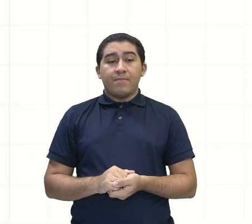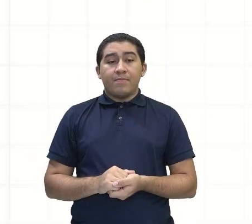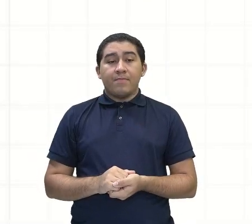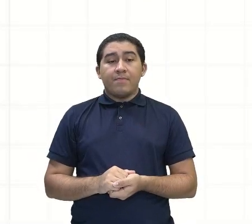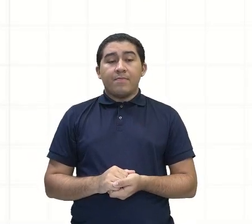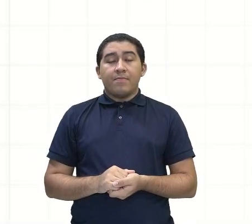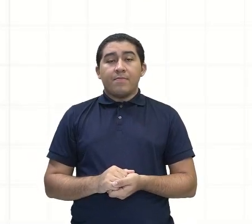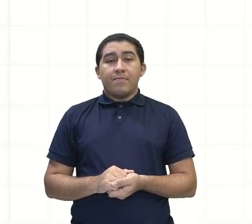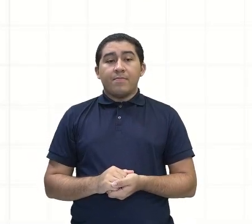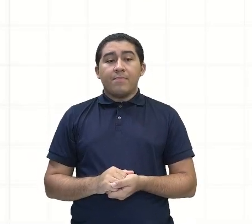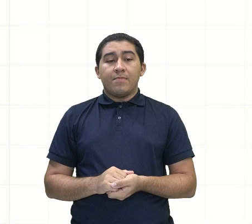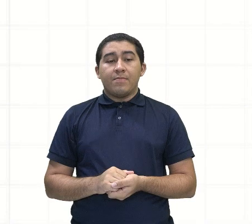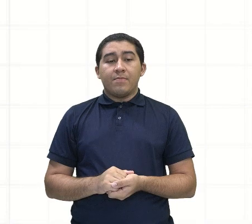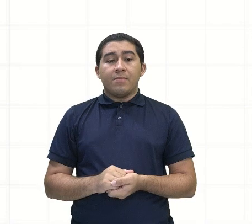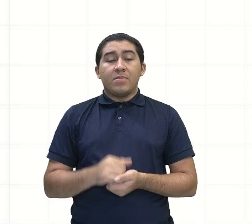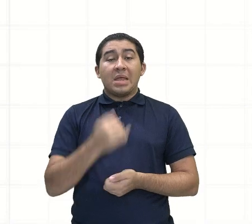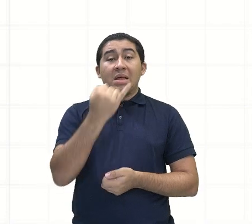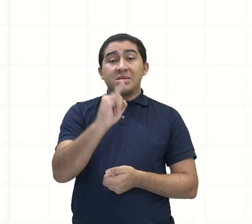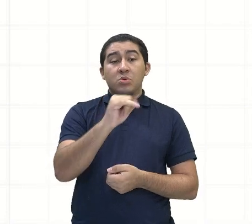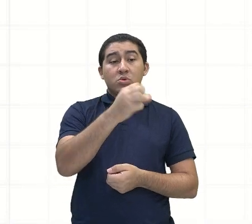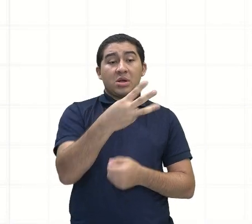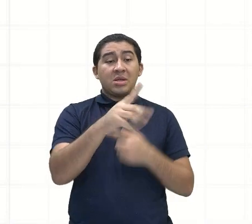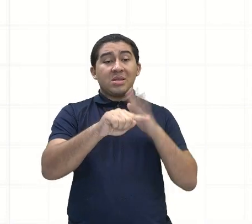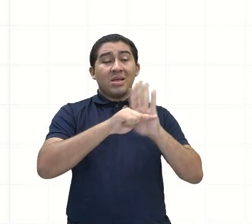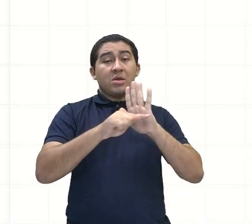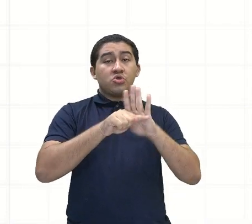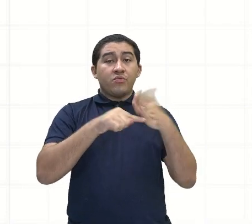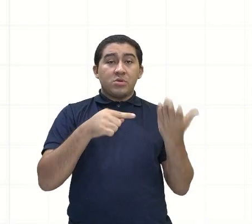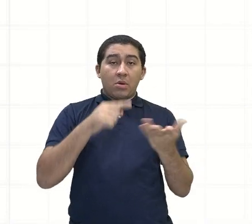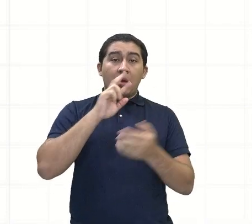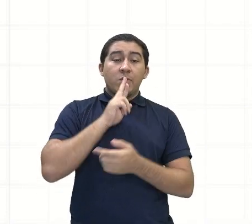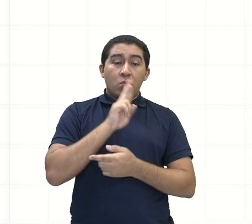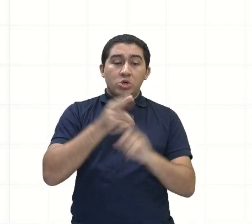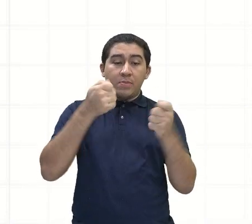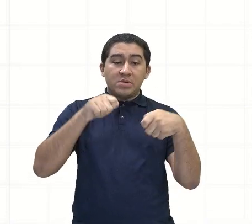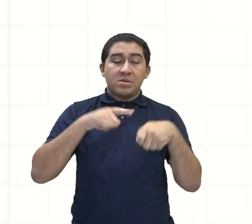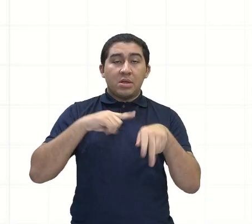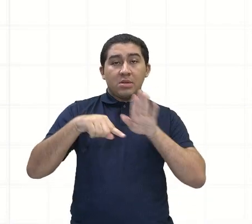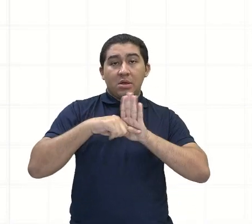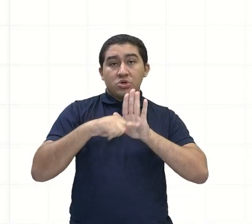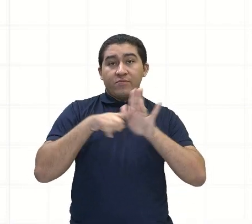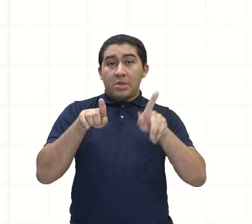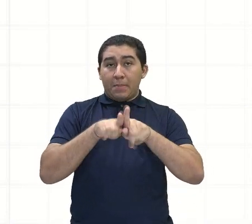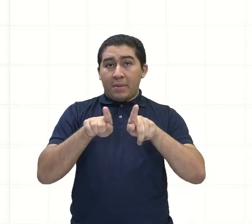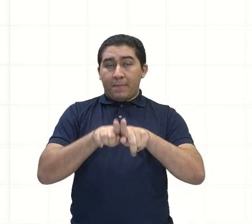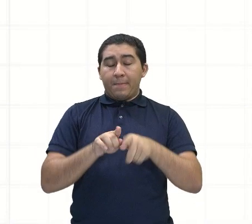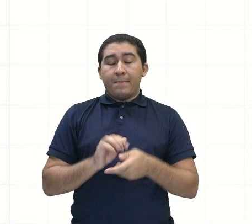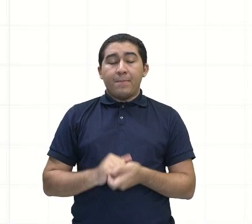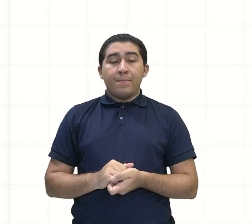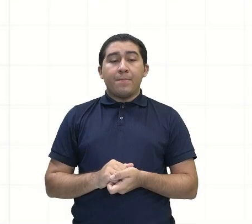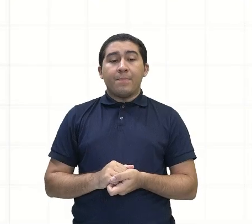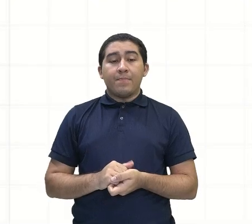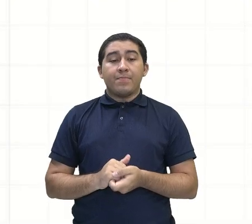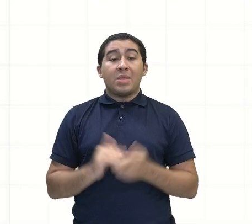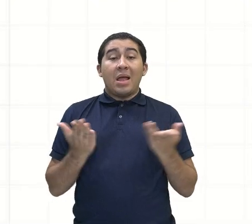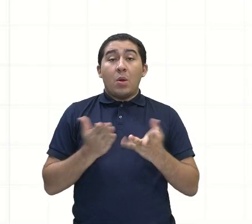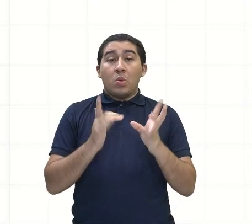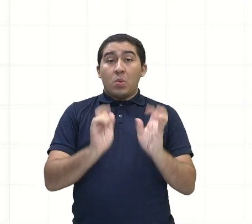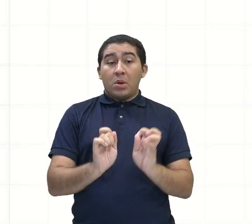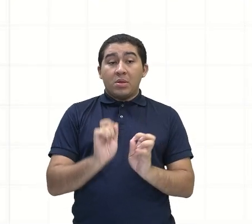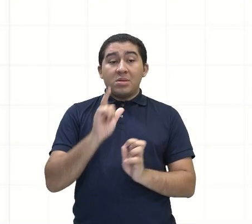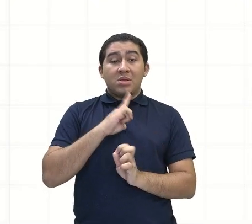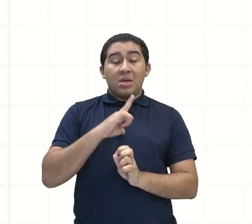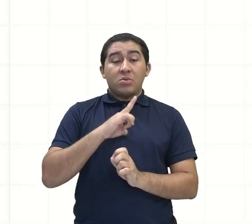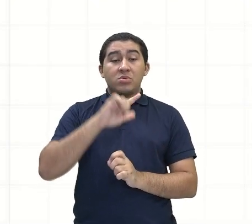3 vezes 1, 3. Como o 3 aqui é negativo, então o resultado ali vai dar menos 33. Agora você vai multiplicar